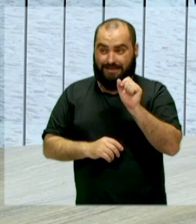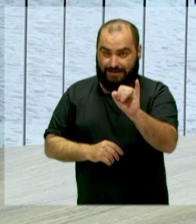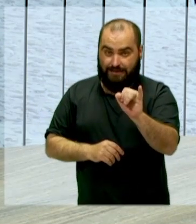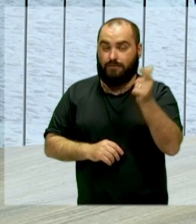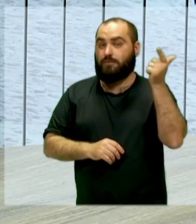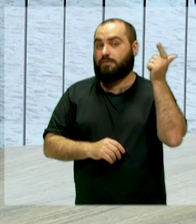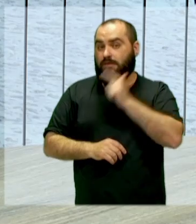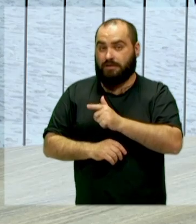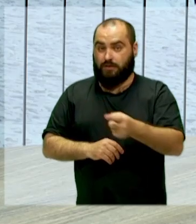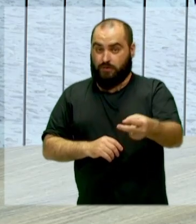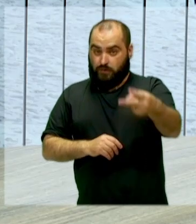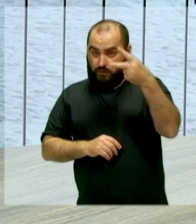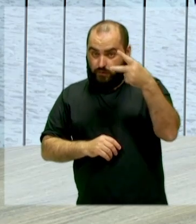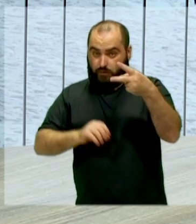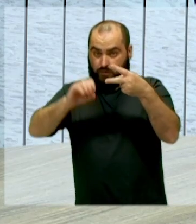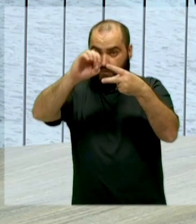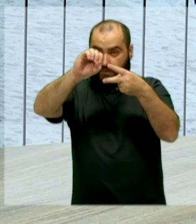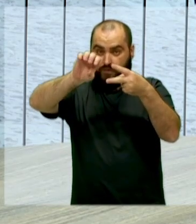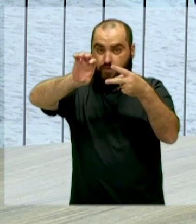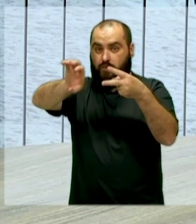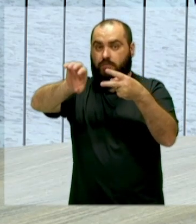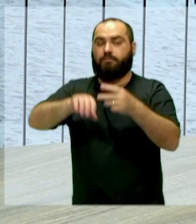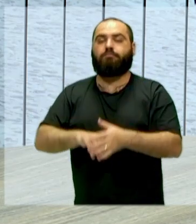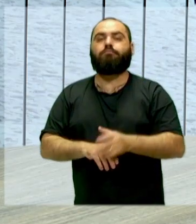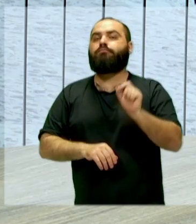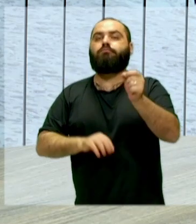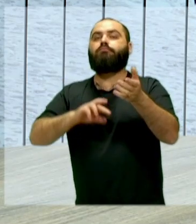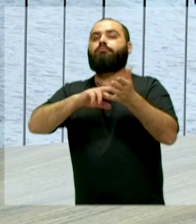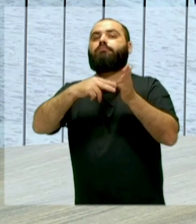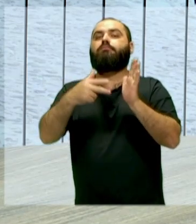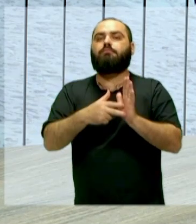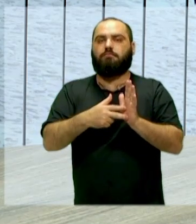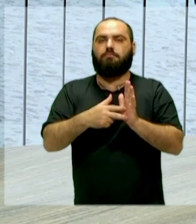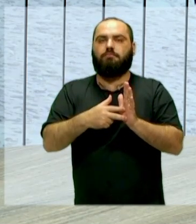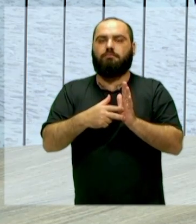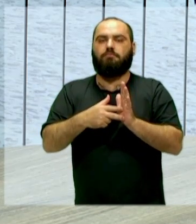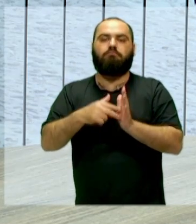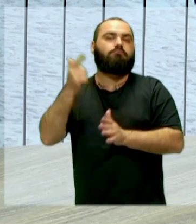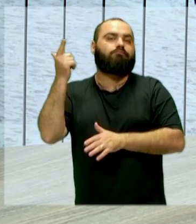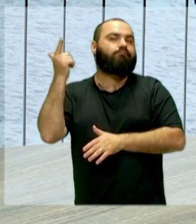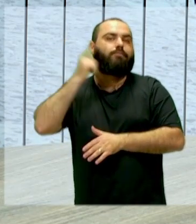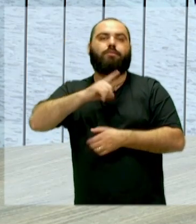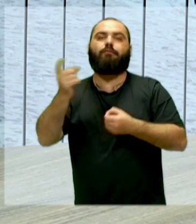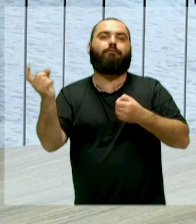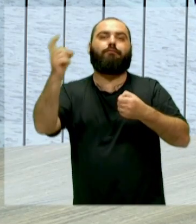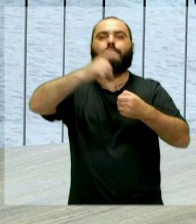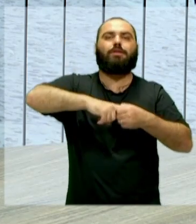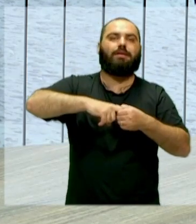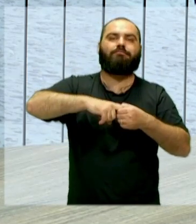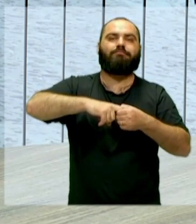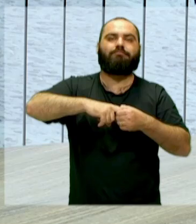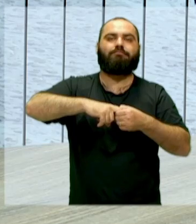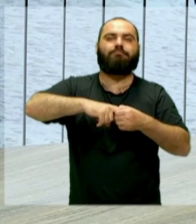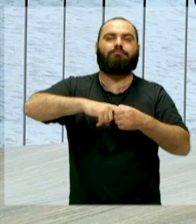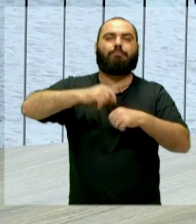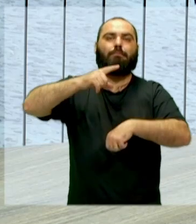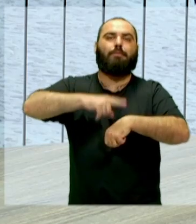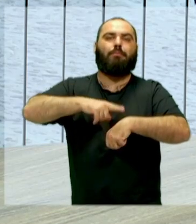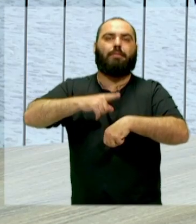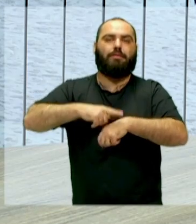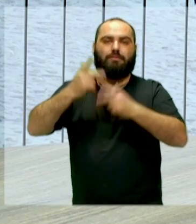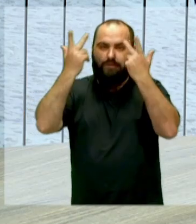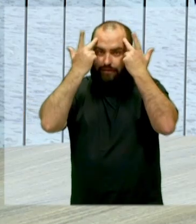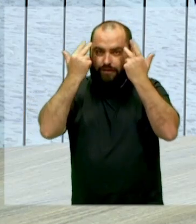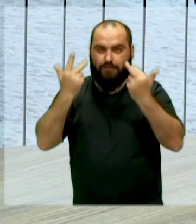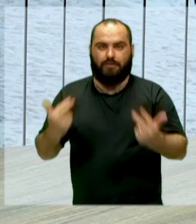aumento da temperatura média da terra a gente chega num ponto de inv de não retornar ao ao estado natural da terra